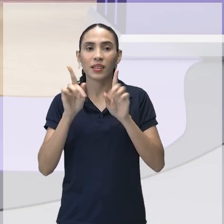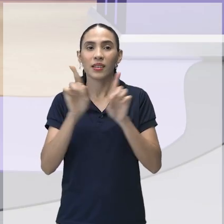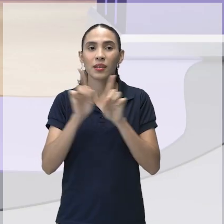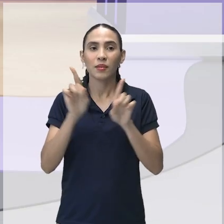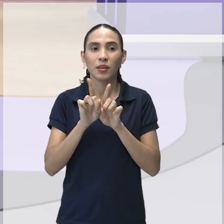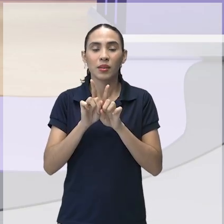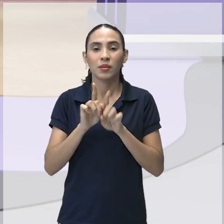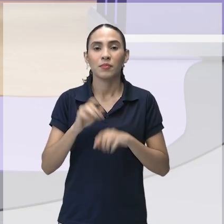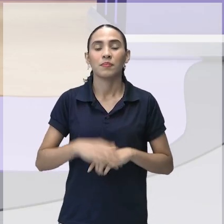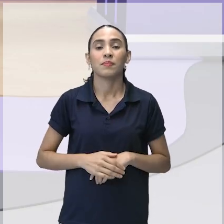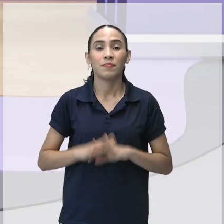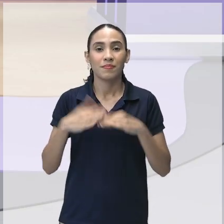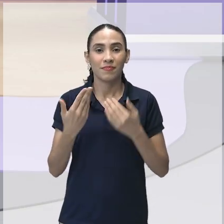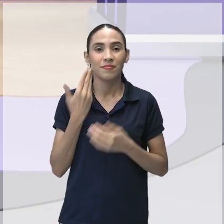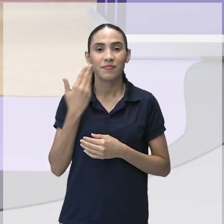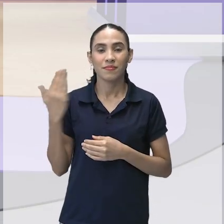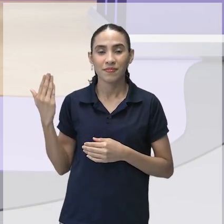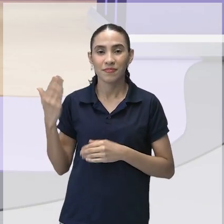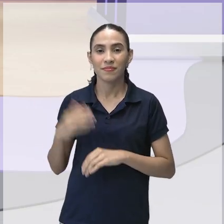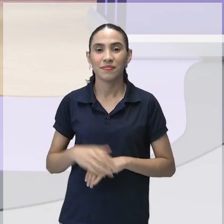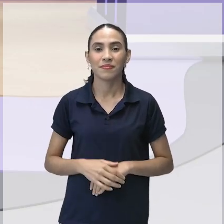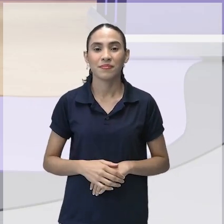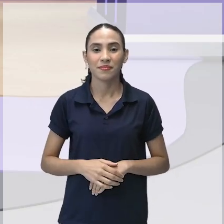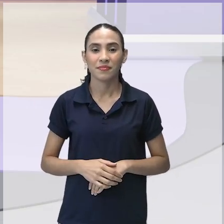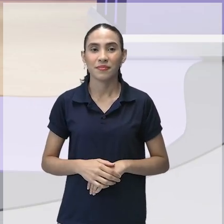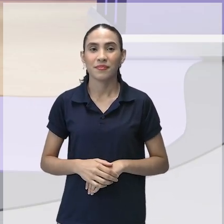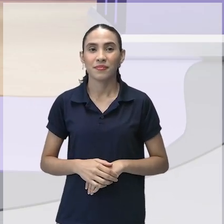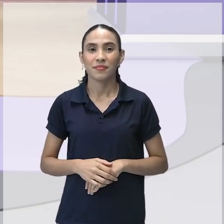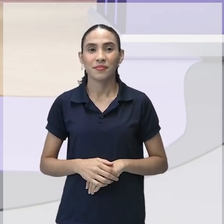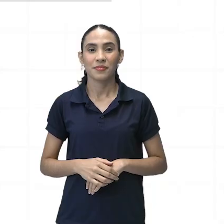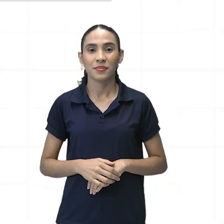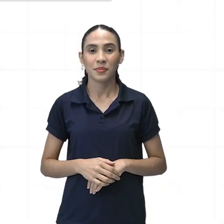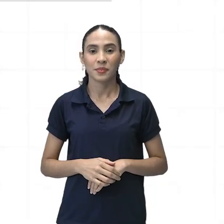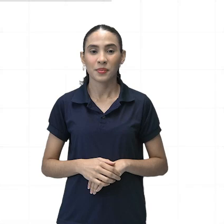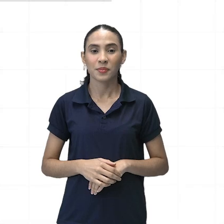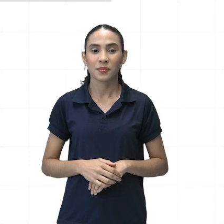atentado contra a vida. Vamos lá para o áudio-off?